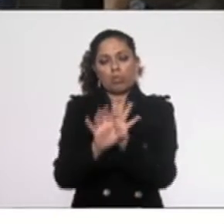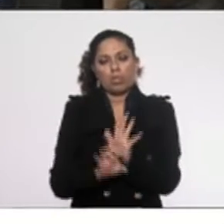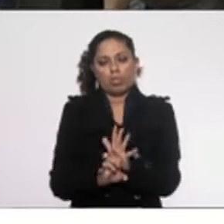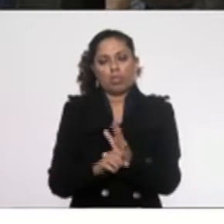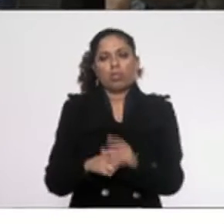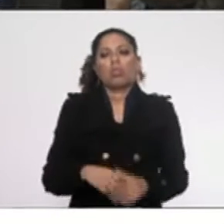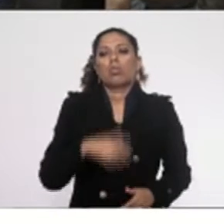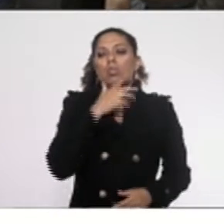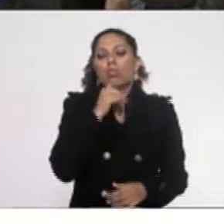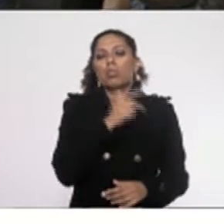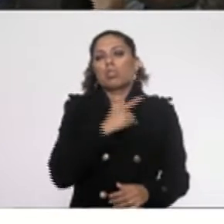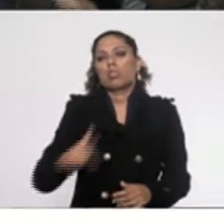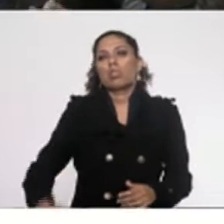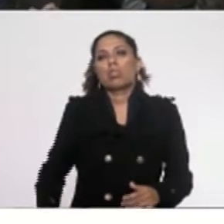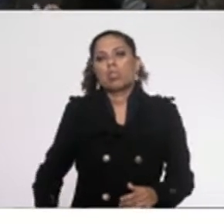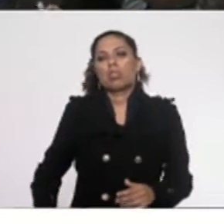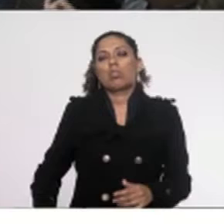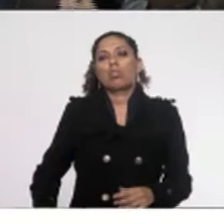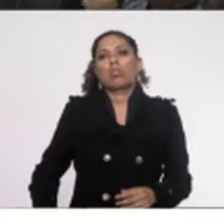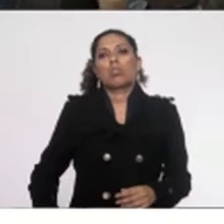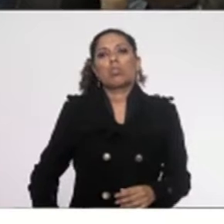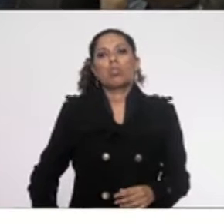Senhor presidente,